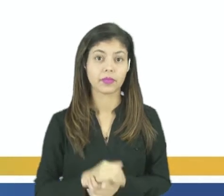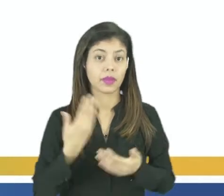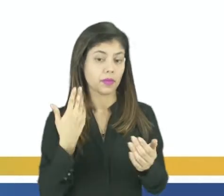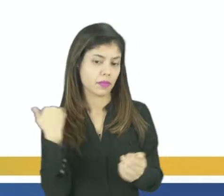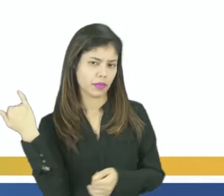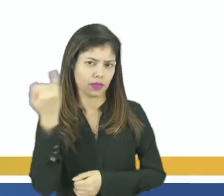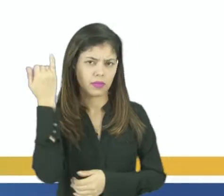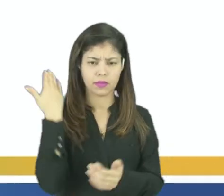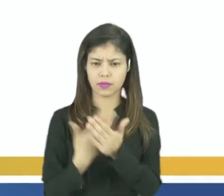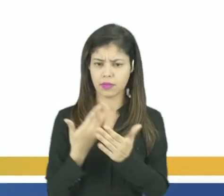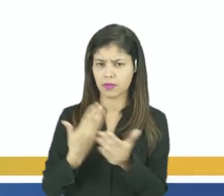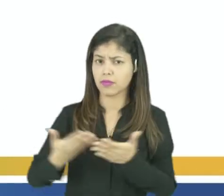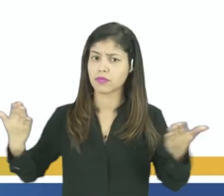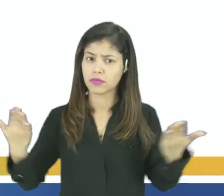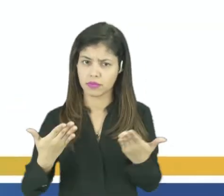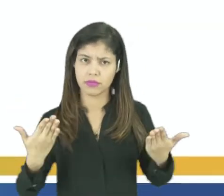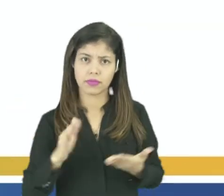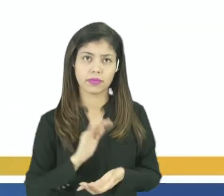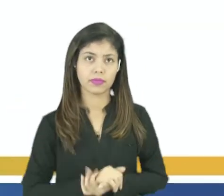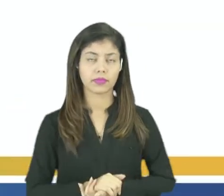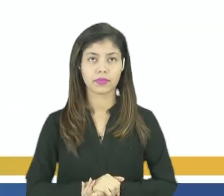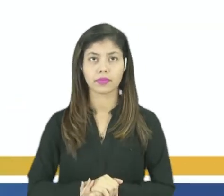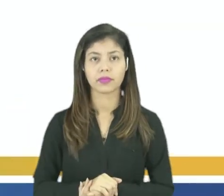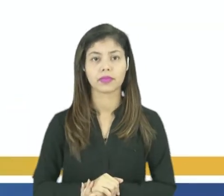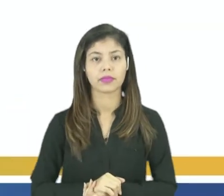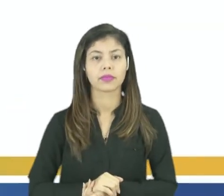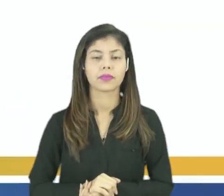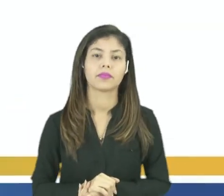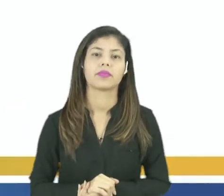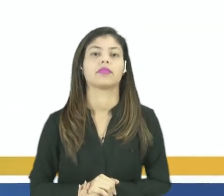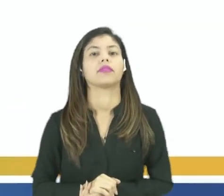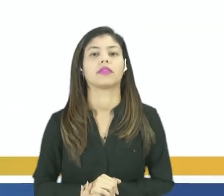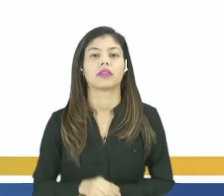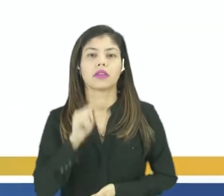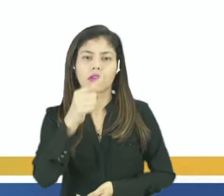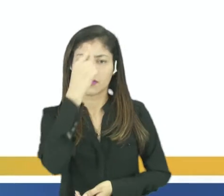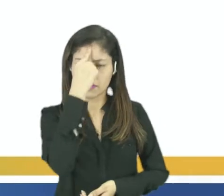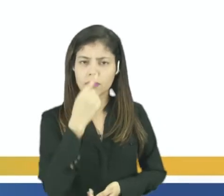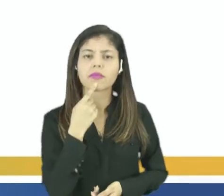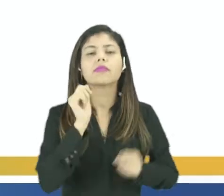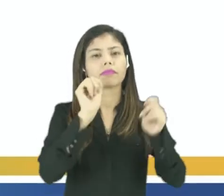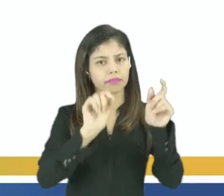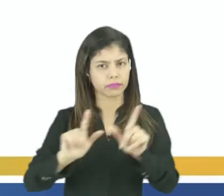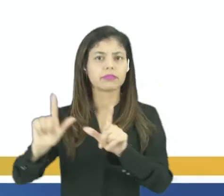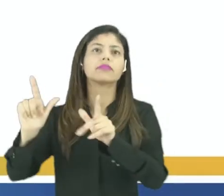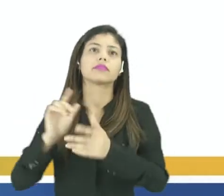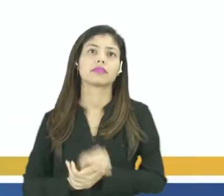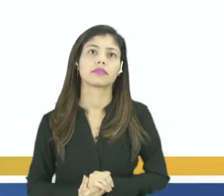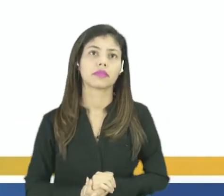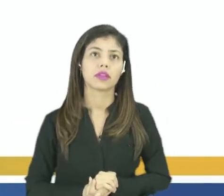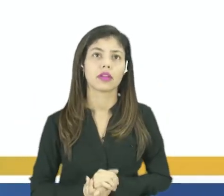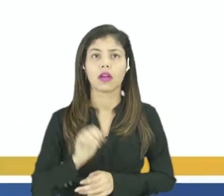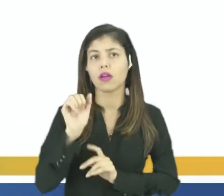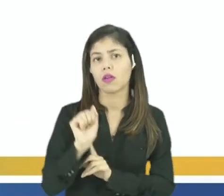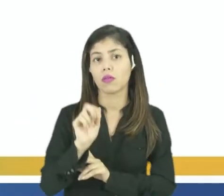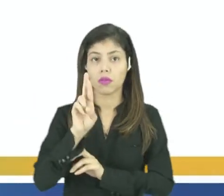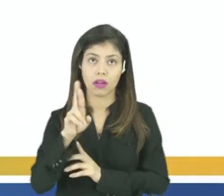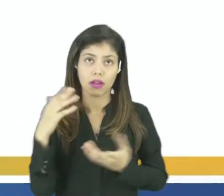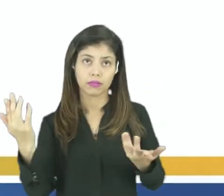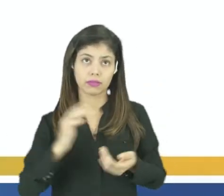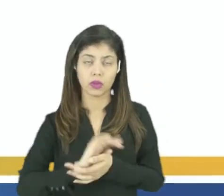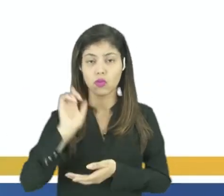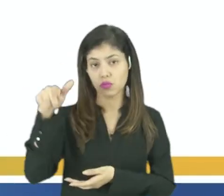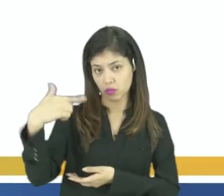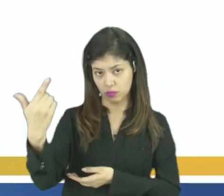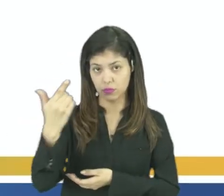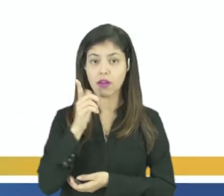de hoje, tá? Então vamos lá. Isso aí é uma figura de uma refração, tá, pessoal? Nós temos aqui o ar, né? E aqui outro